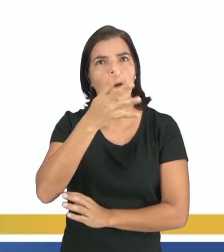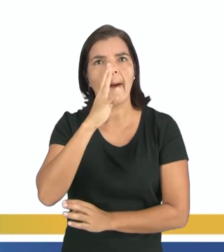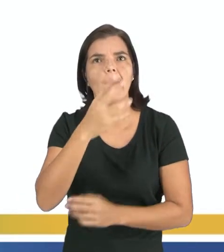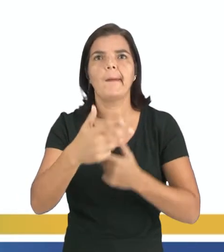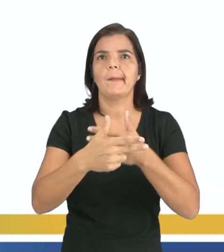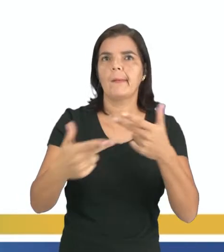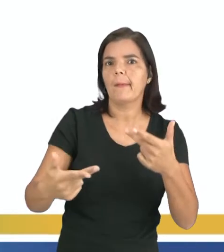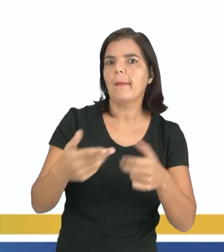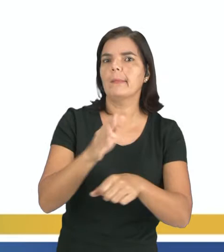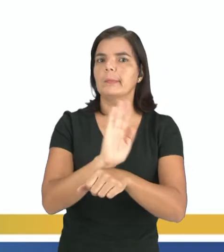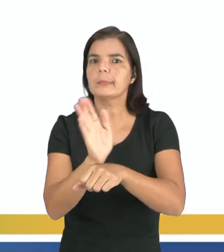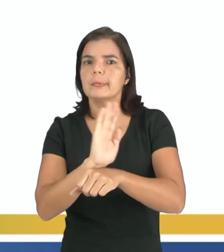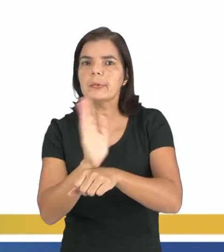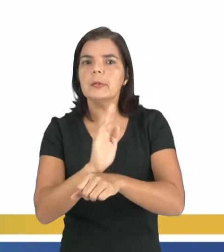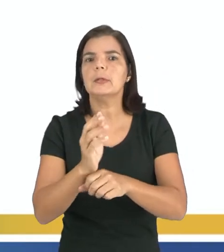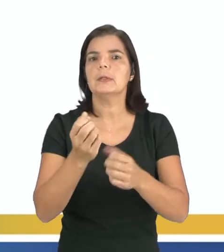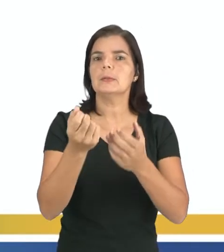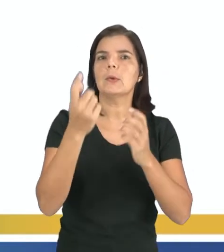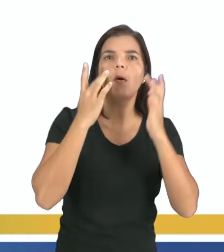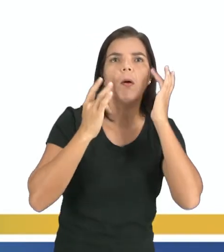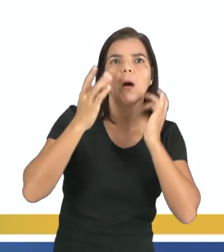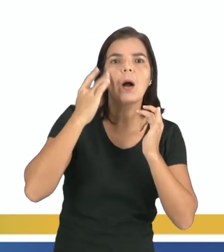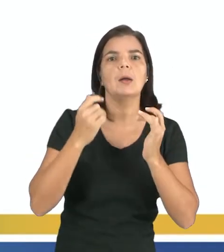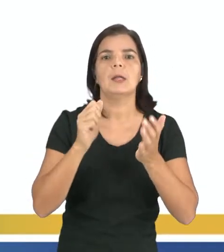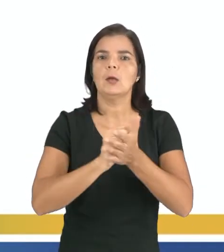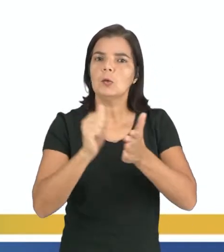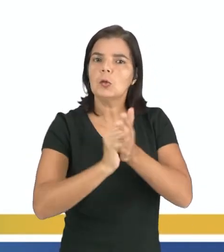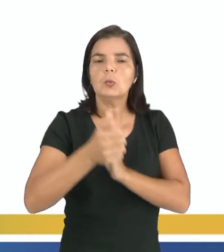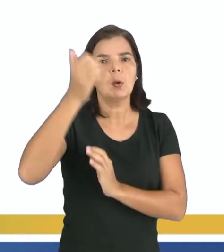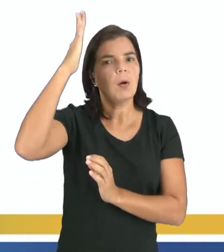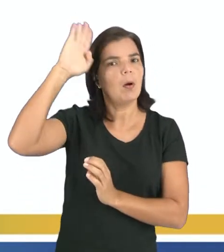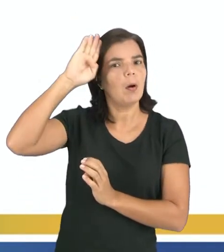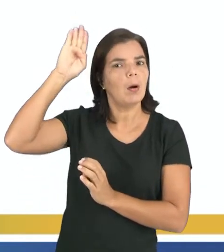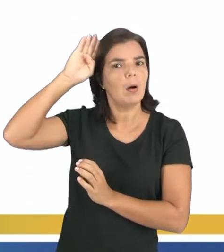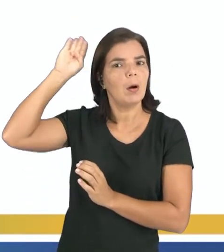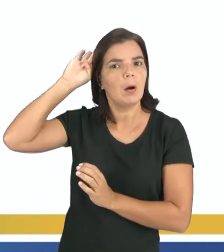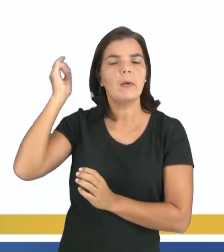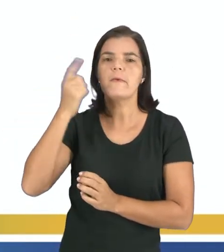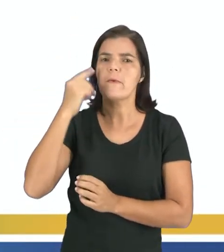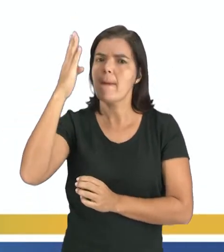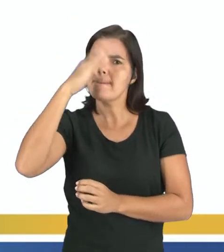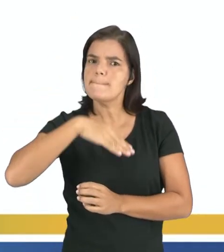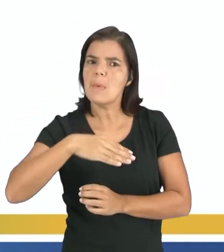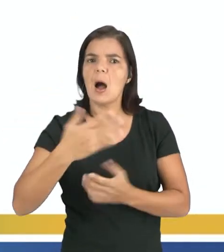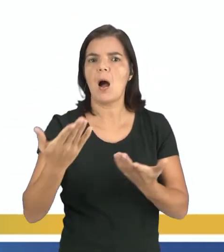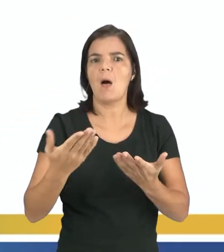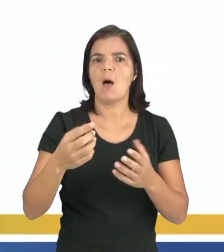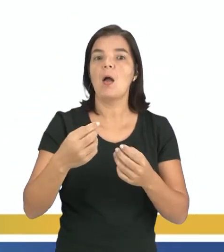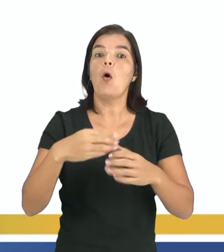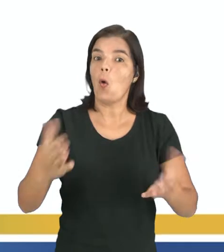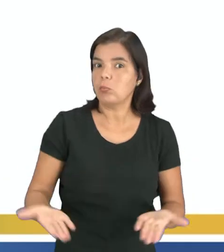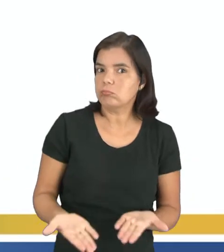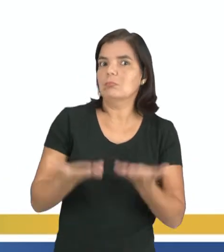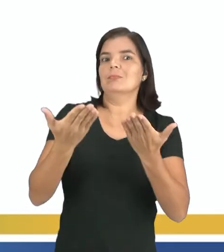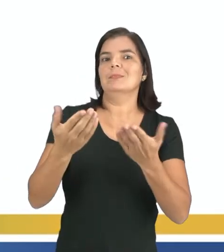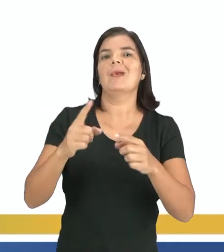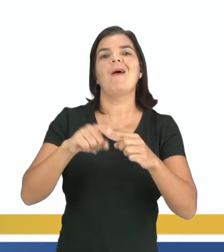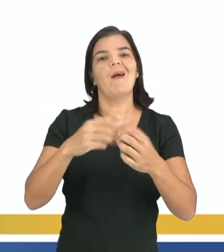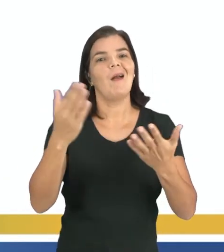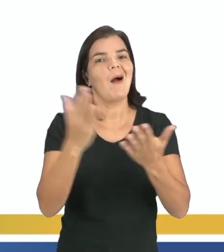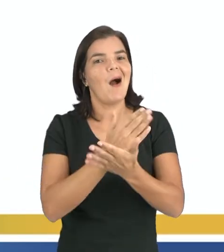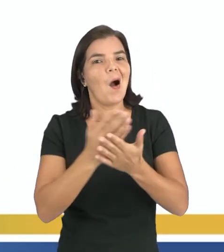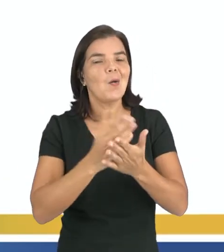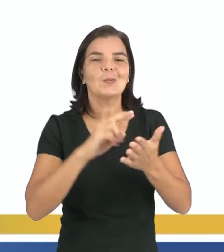obras, peças, filmes, trabalhos acadêmicos, apontar defeitos, dizer mal de, depreciar, elogiar. Esses são